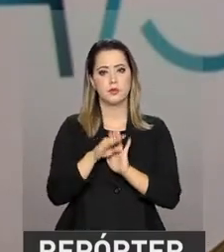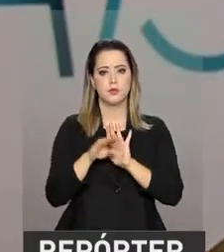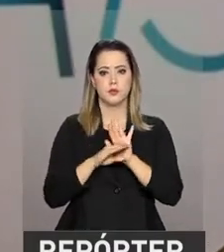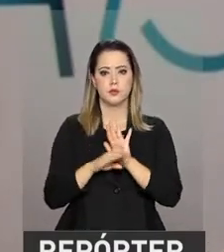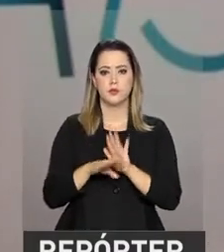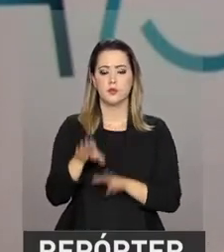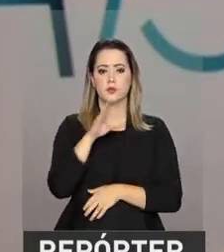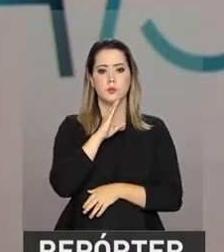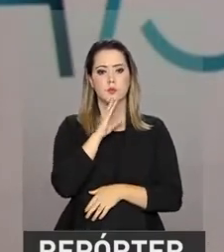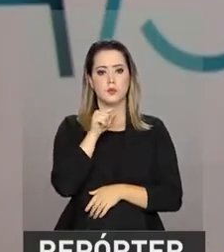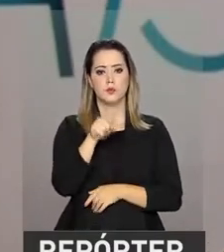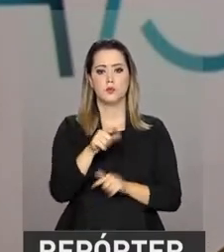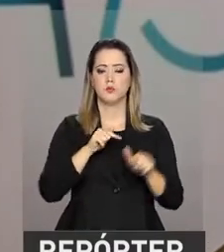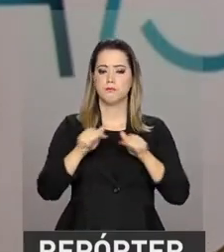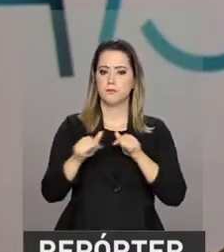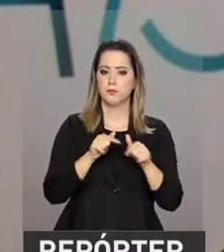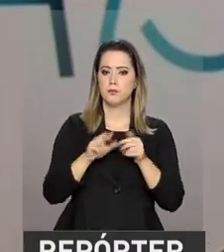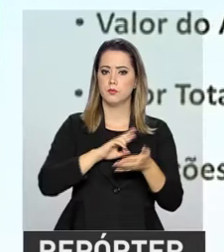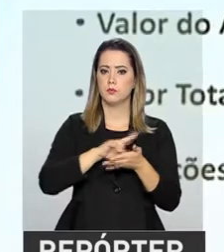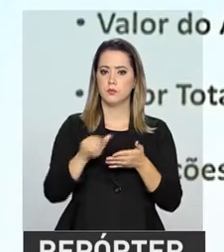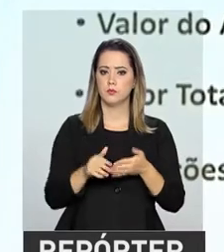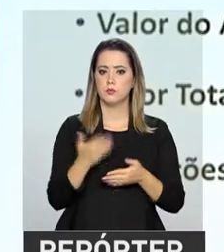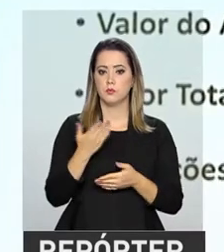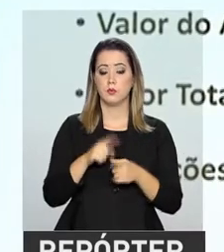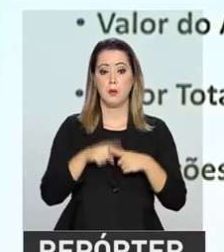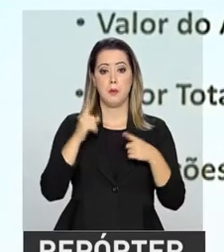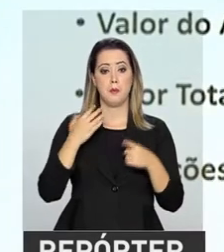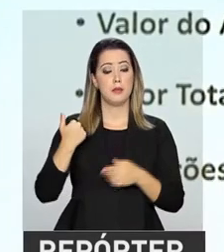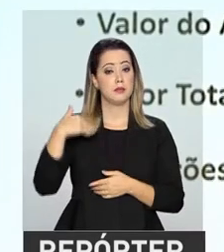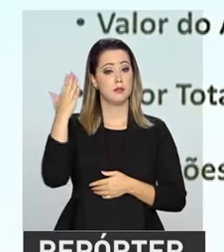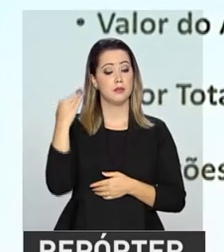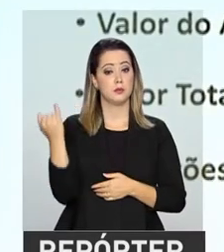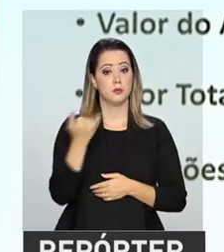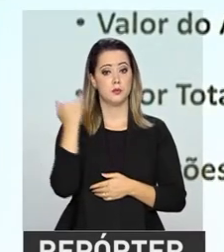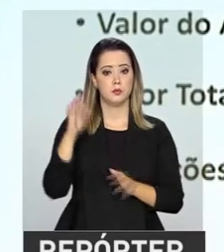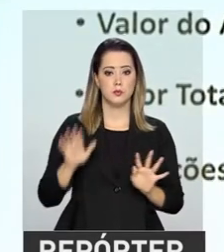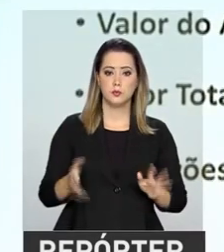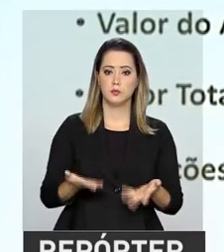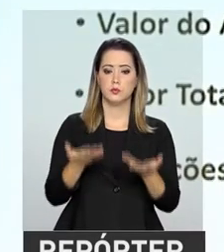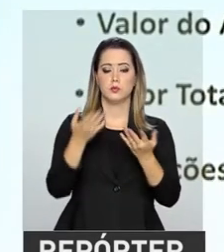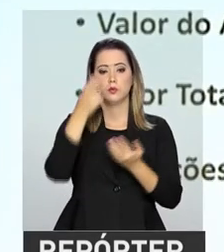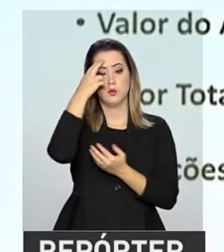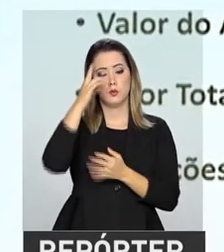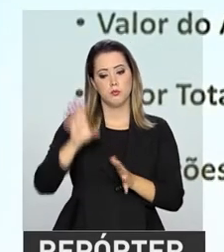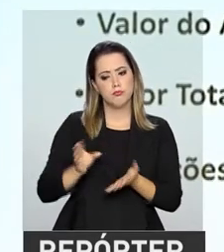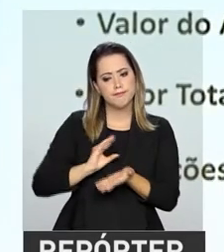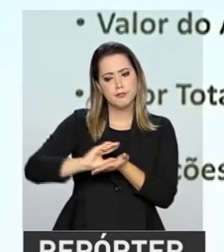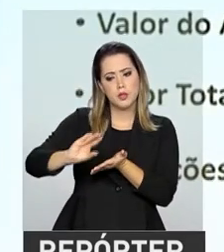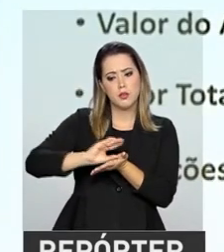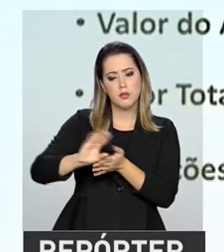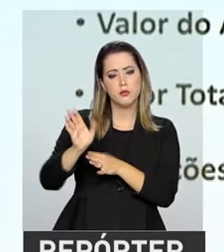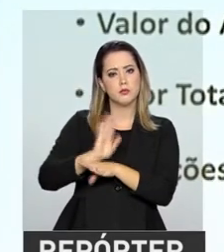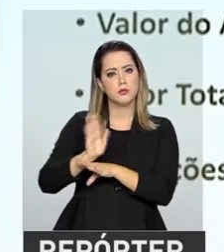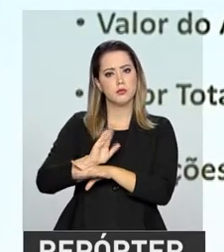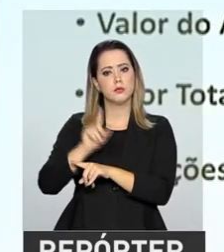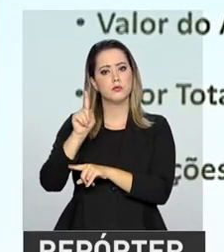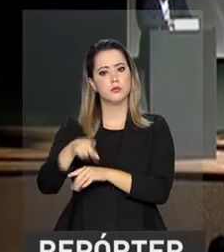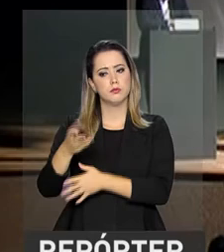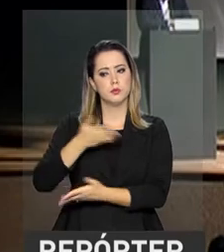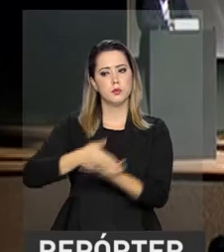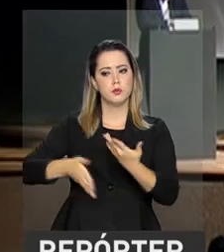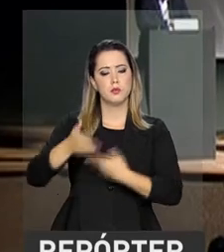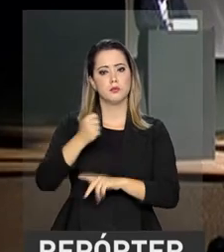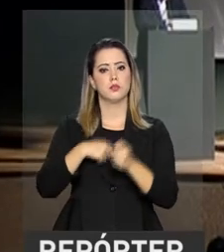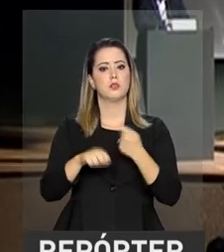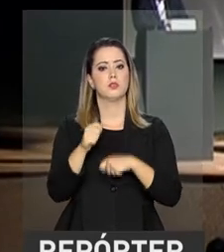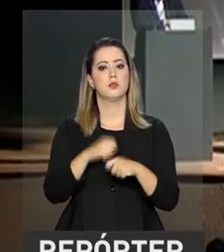o reconhecimento nas suas áreas e tudo mais mas que fomentar iniciativas culturais investir em projetos audiovisuais é movimentar a